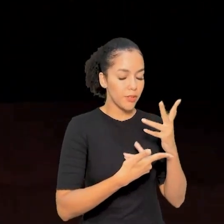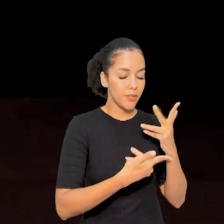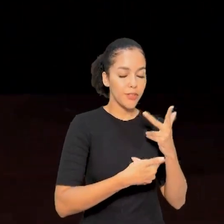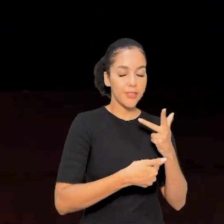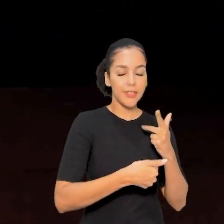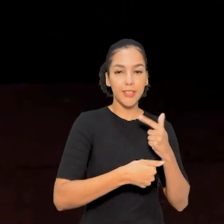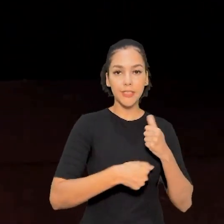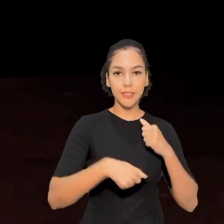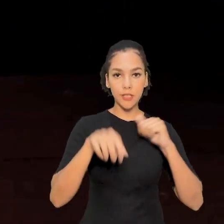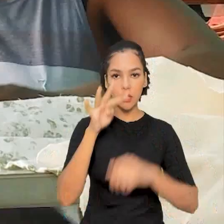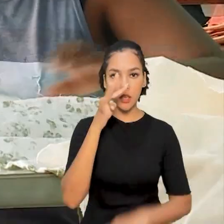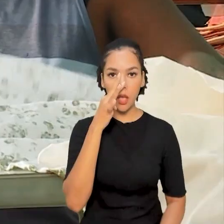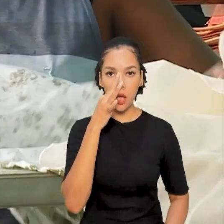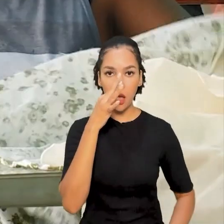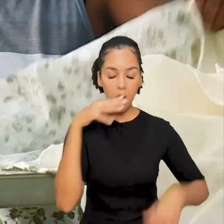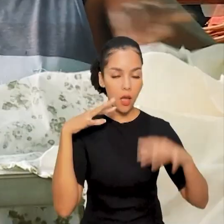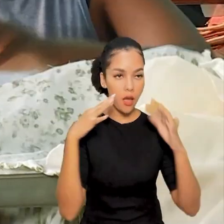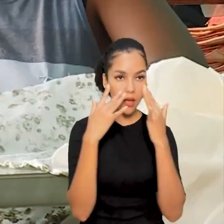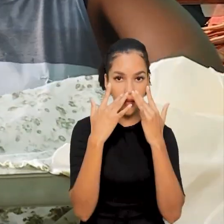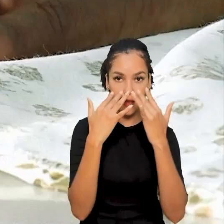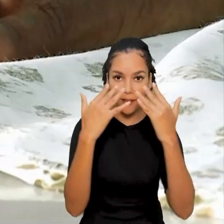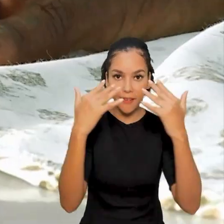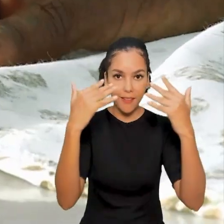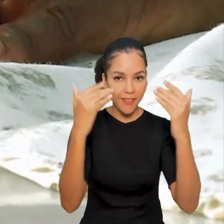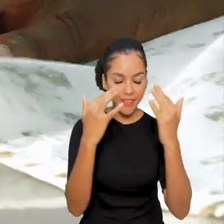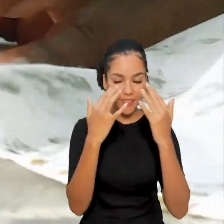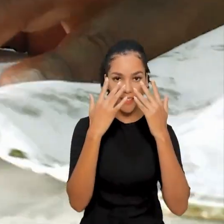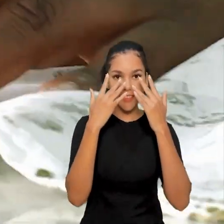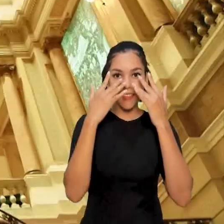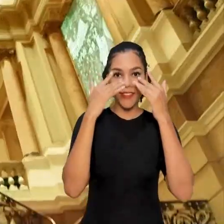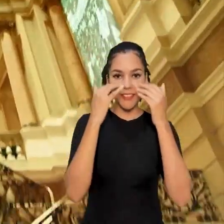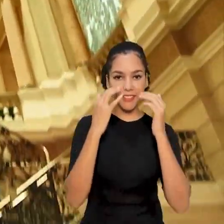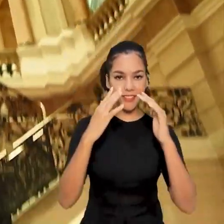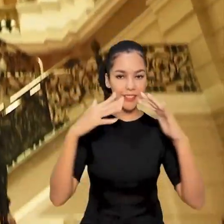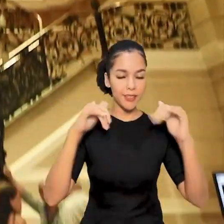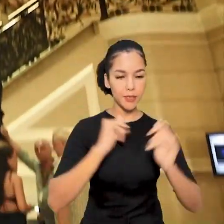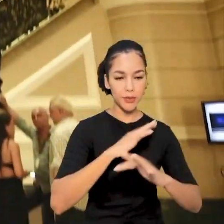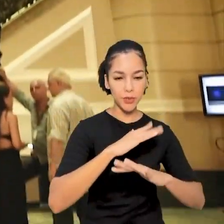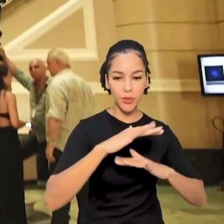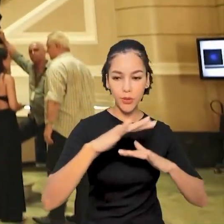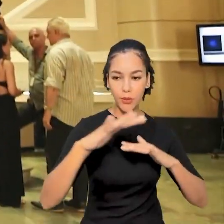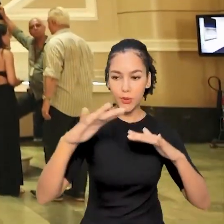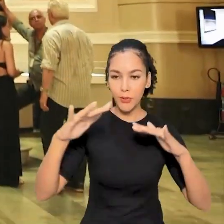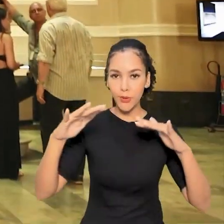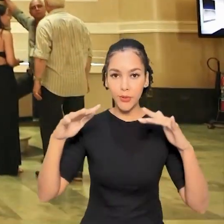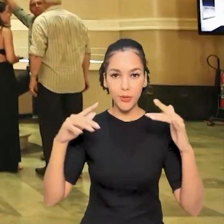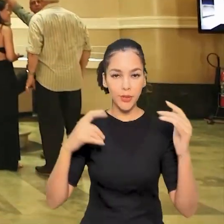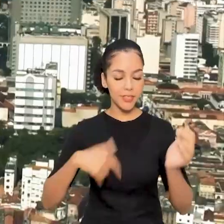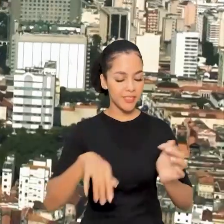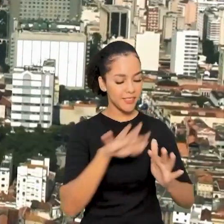maravilhosa cheia de Encantos de Encantos de